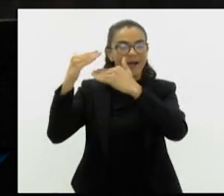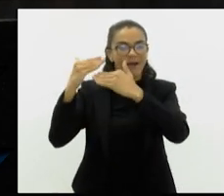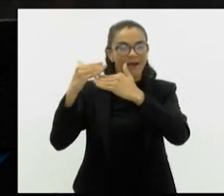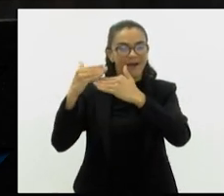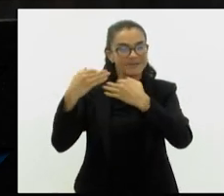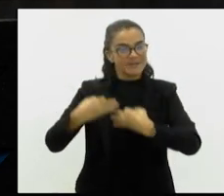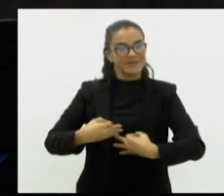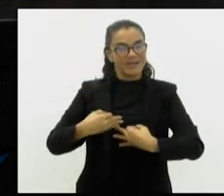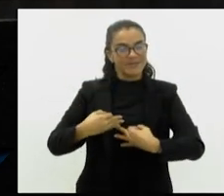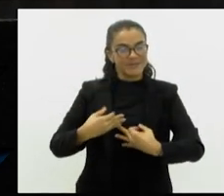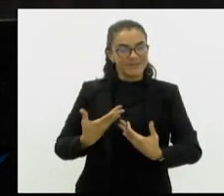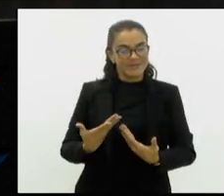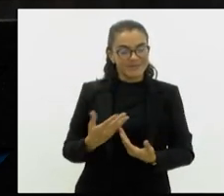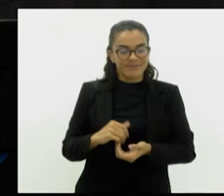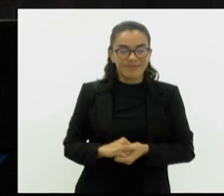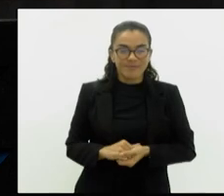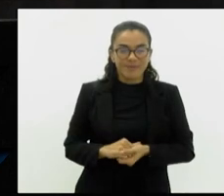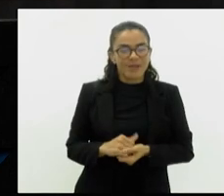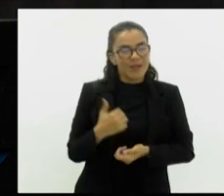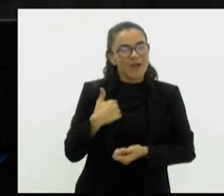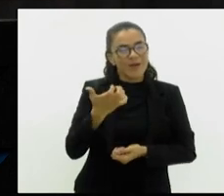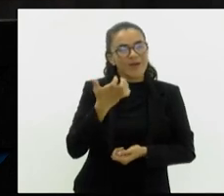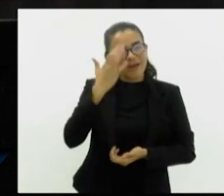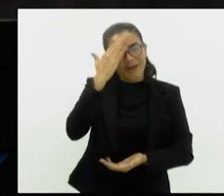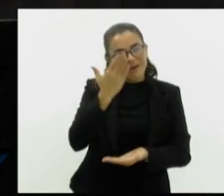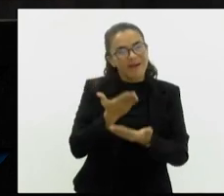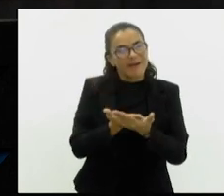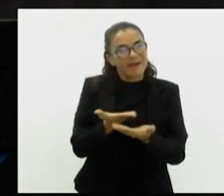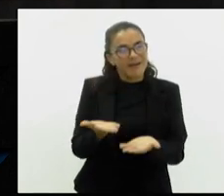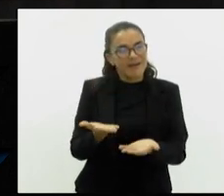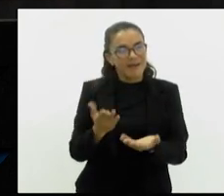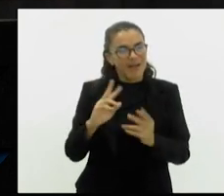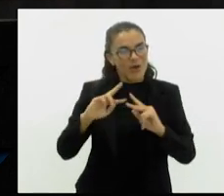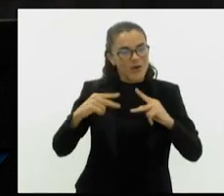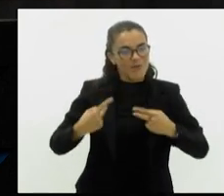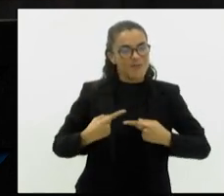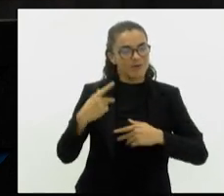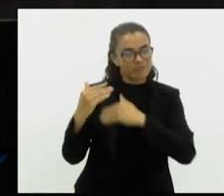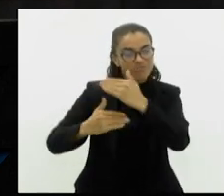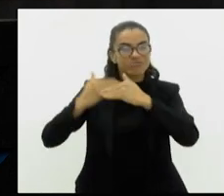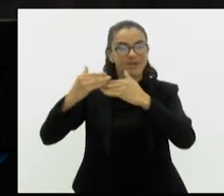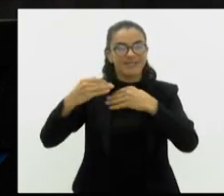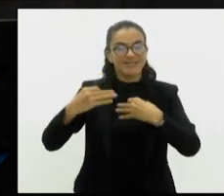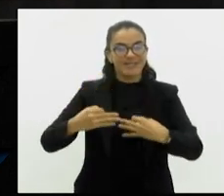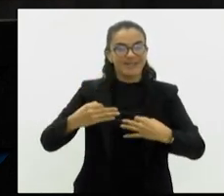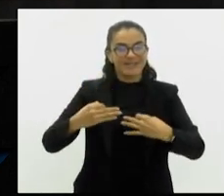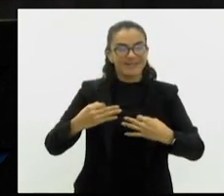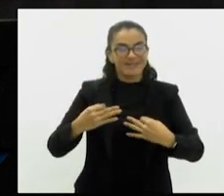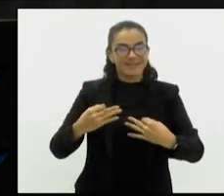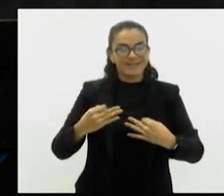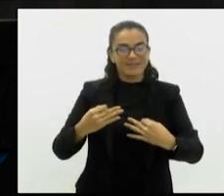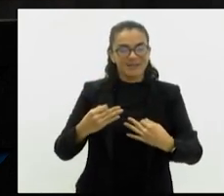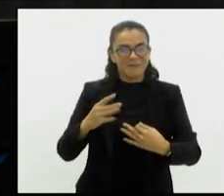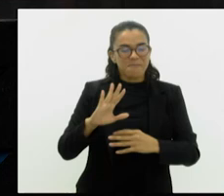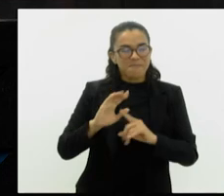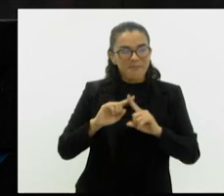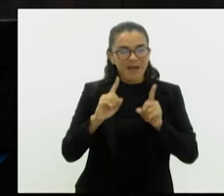eu quero cada vez mais acreditar nisso mas o espetáculo